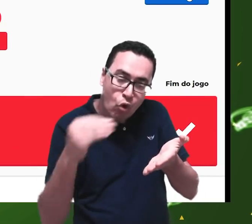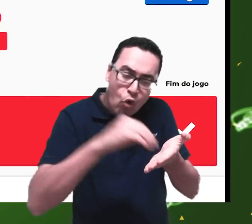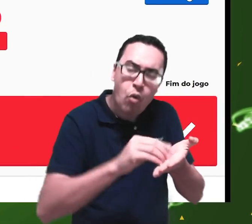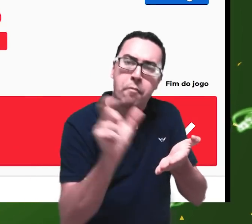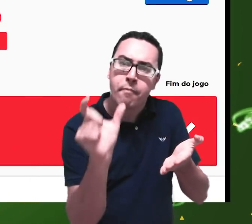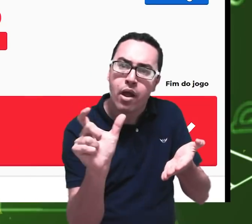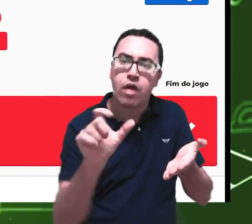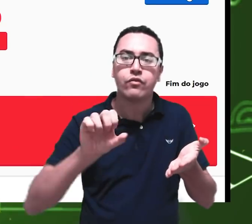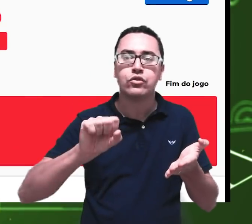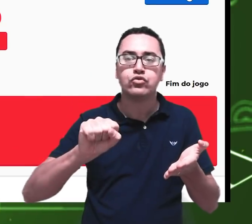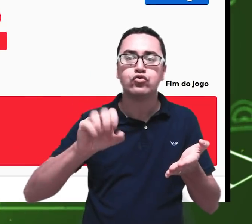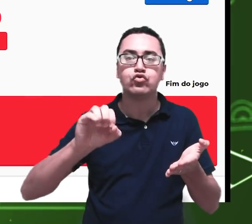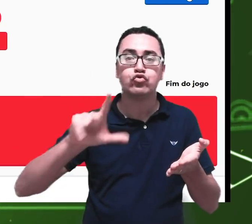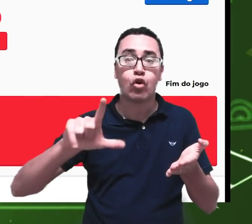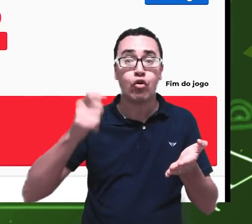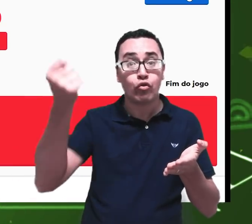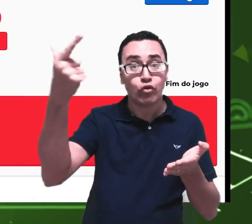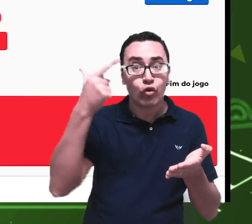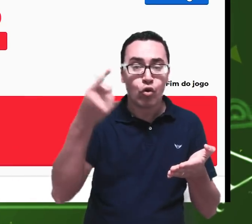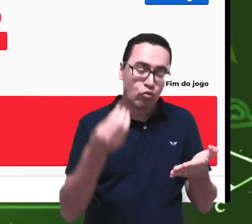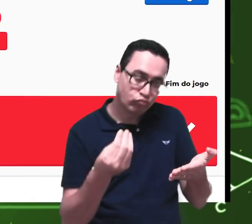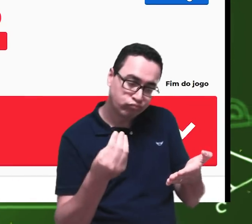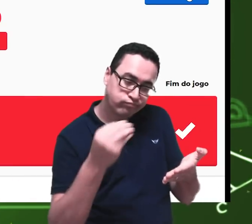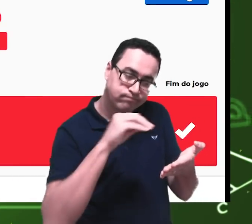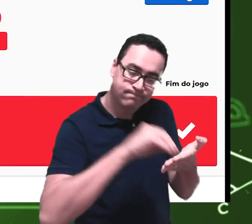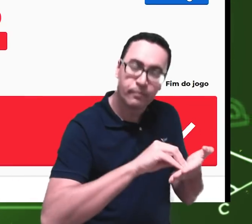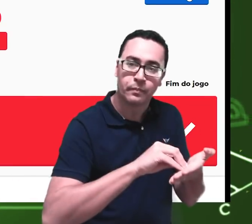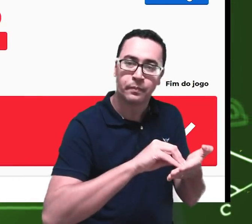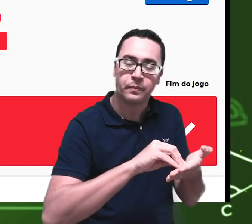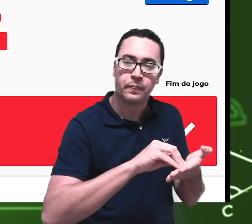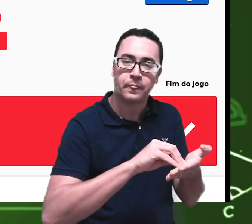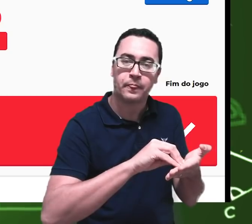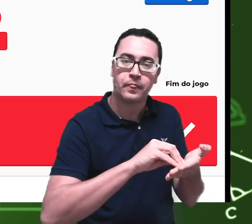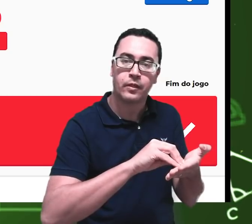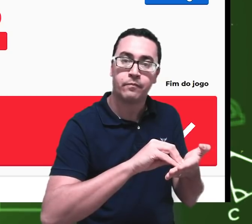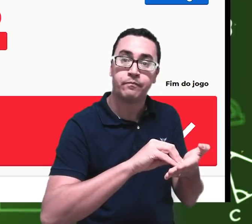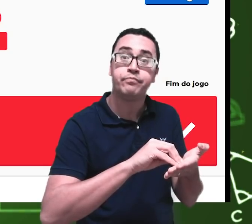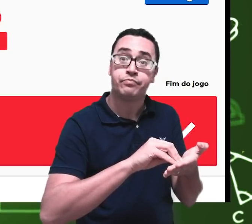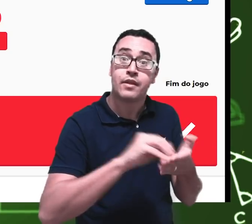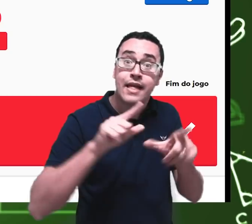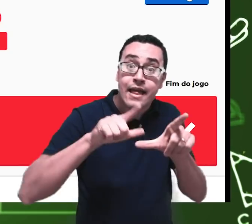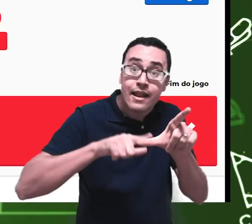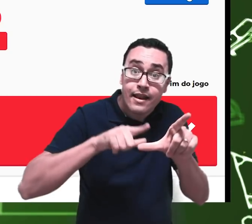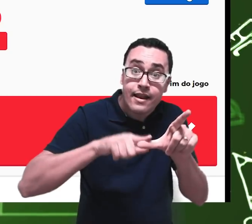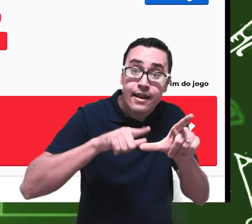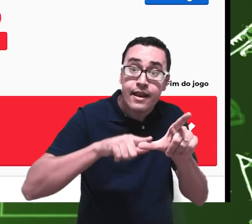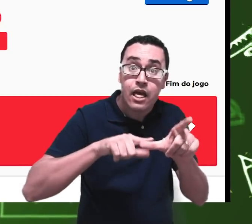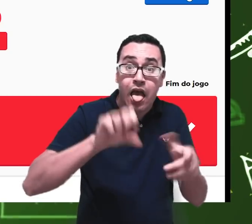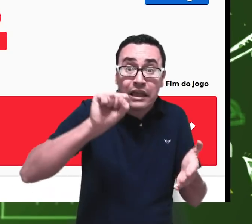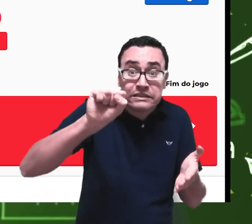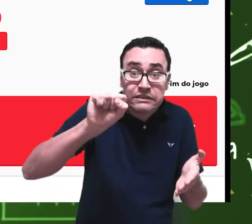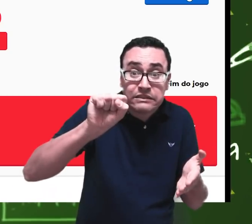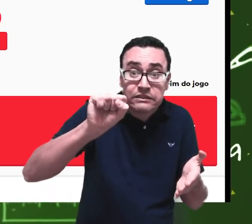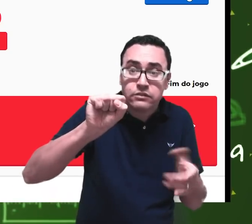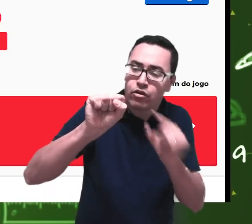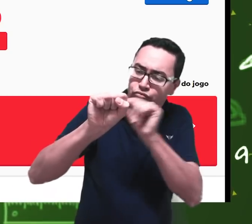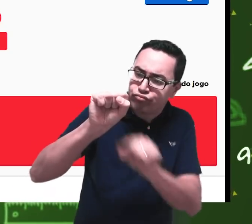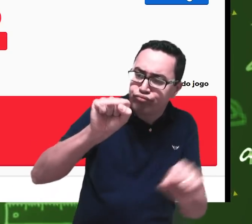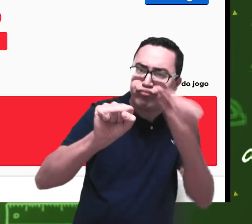Sol, bem pequenininha, né? E anotando a palavrinha, vocês vão circular a